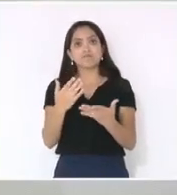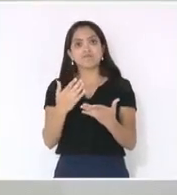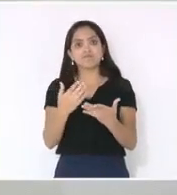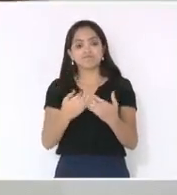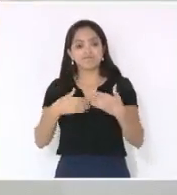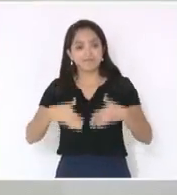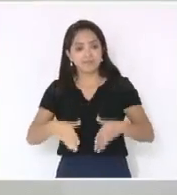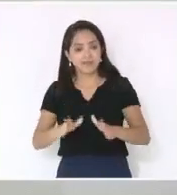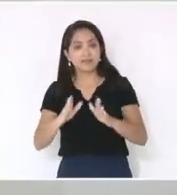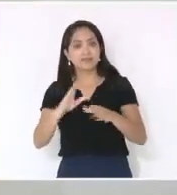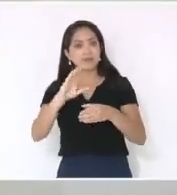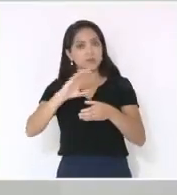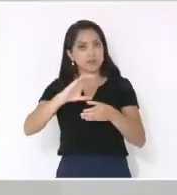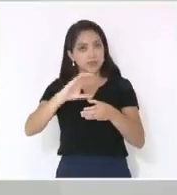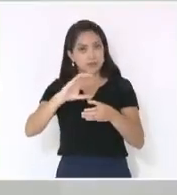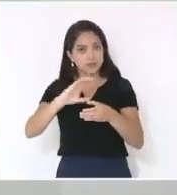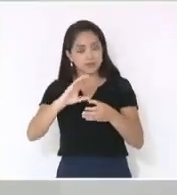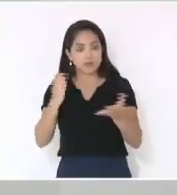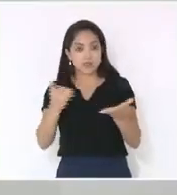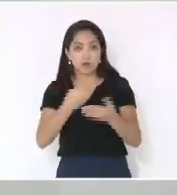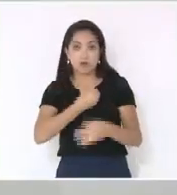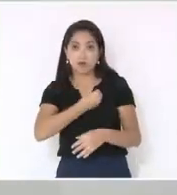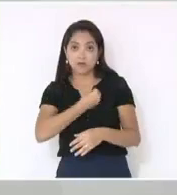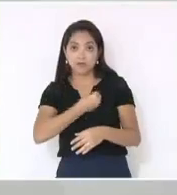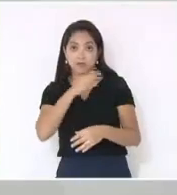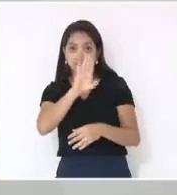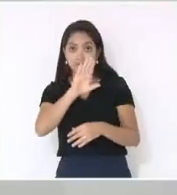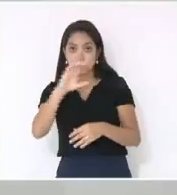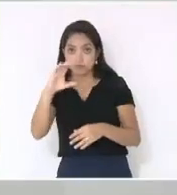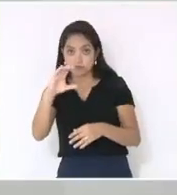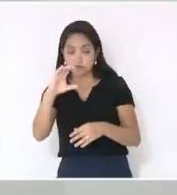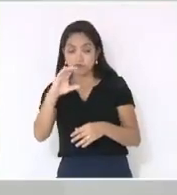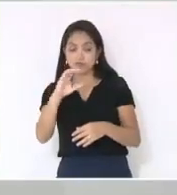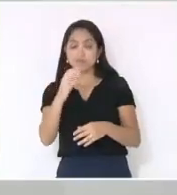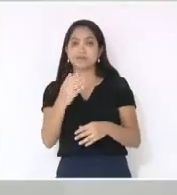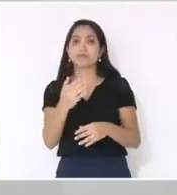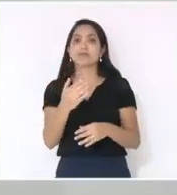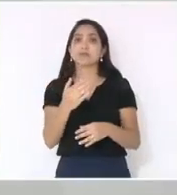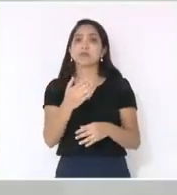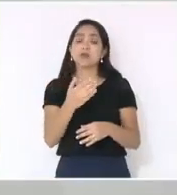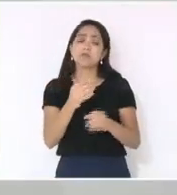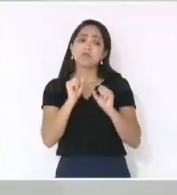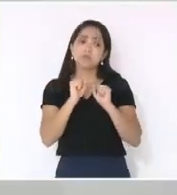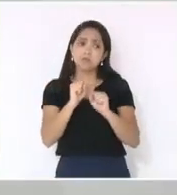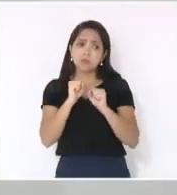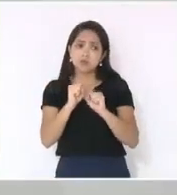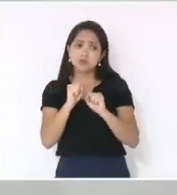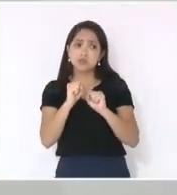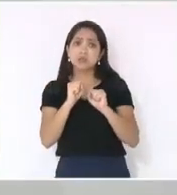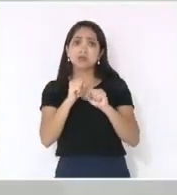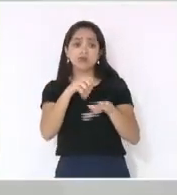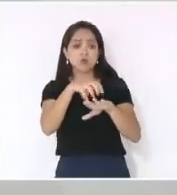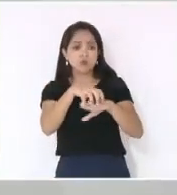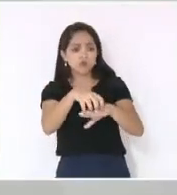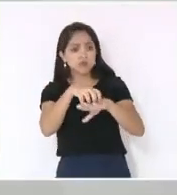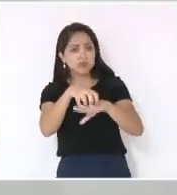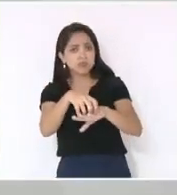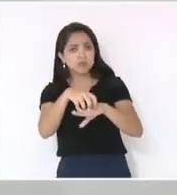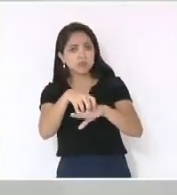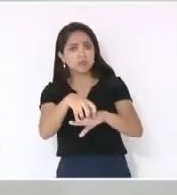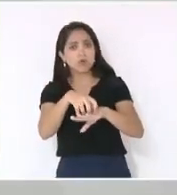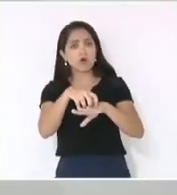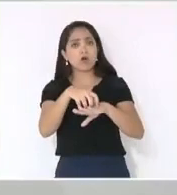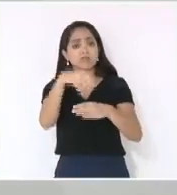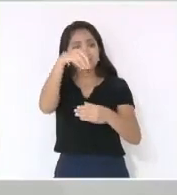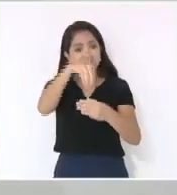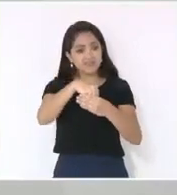trabalhou em São Miguel, mora em Camboriú e trabalha por todo o Estado, poderíamos ter o transporte metropolitano